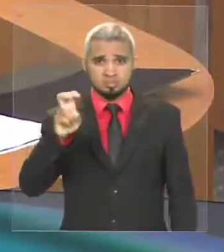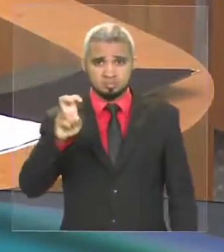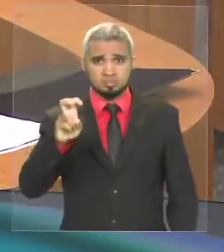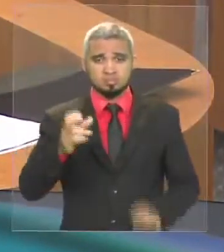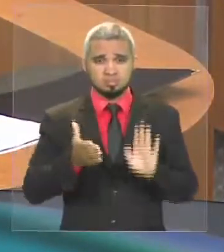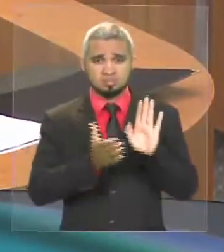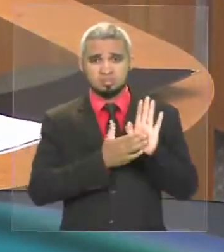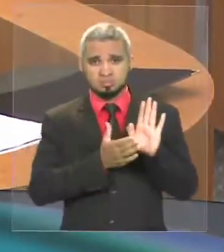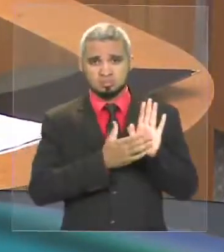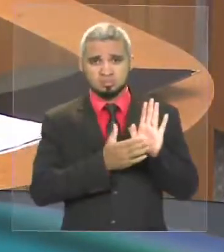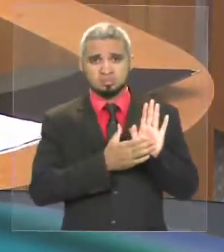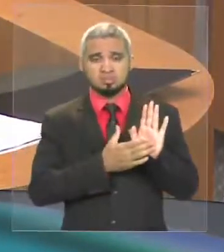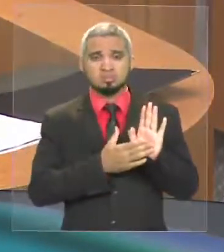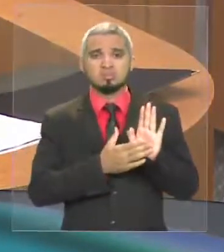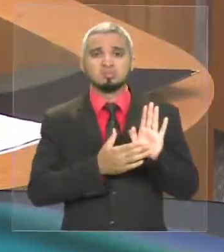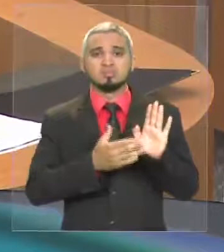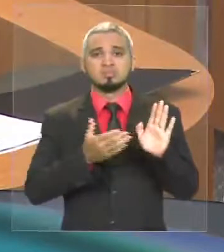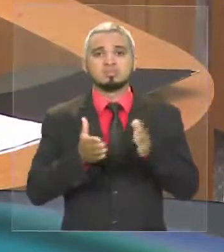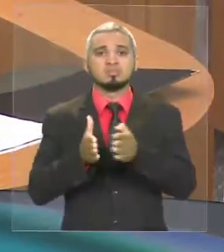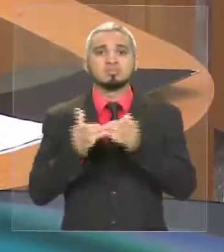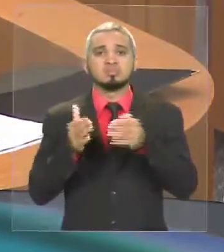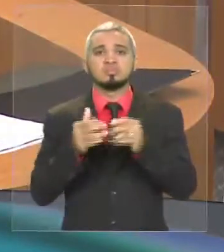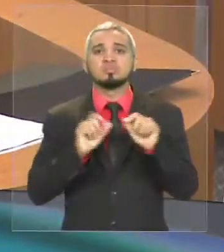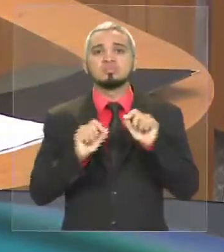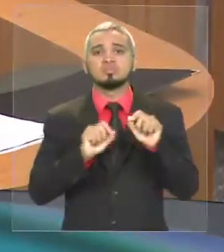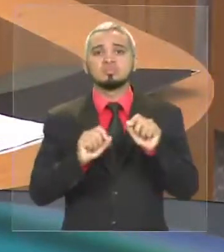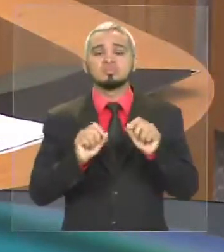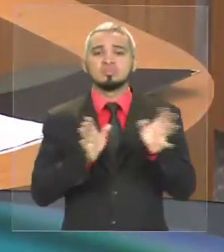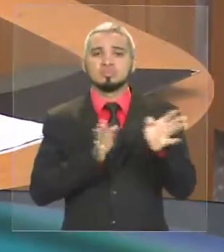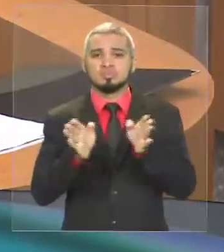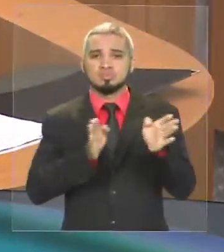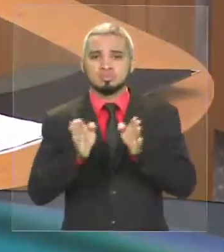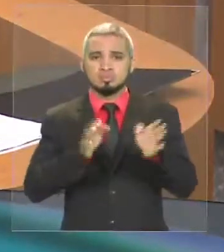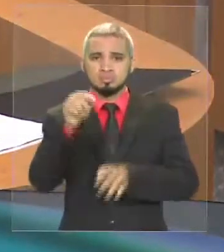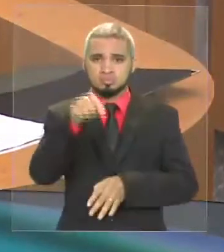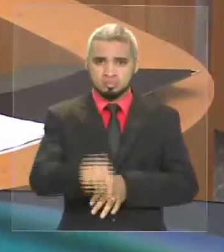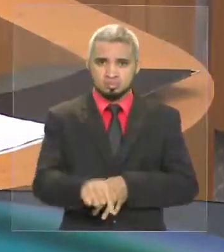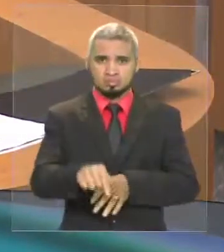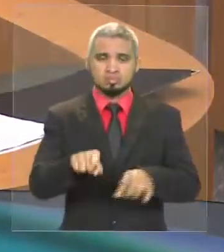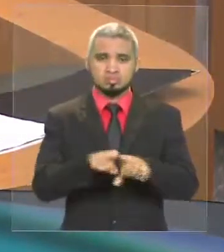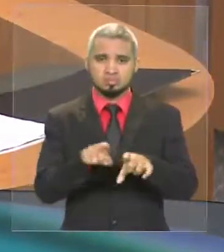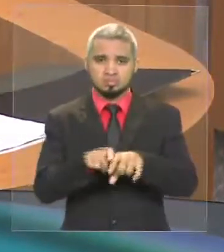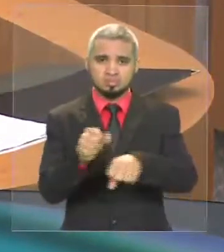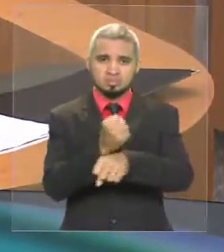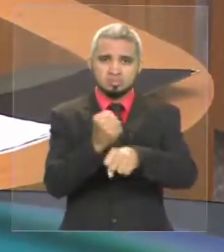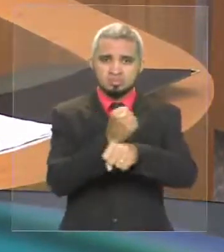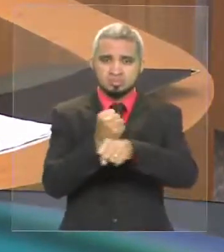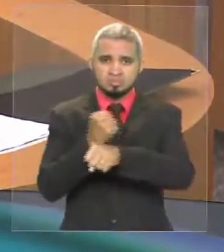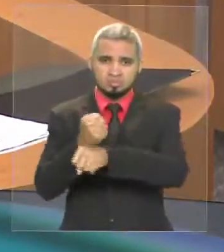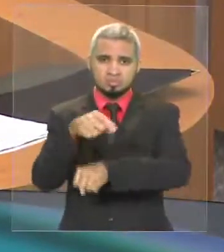indicações solicitando a acessibilidade e adequação à Assembleia Legislativa do Estado do Maranhão,